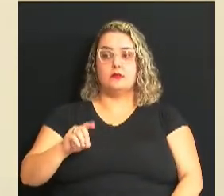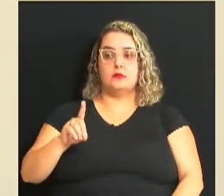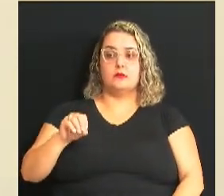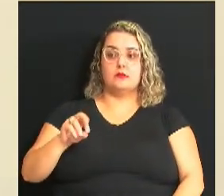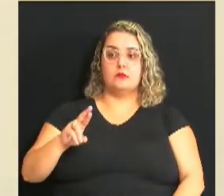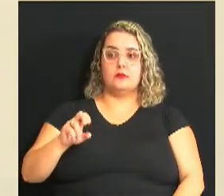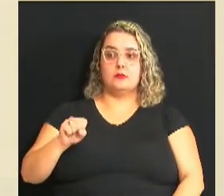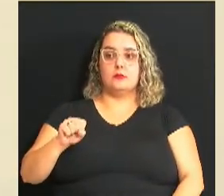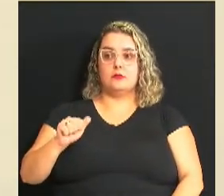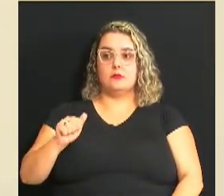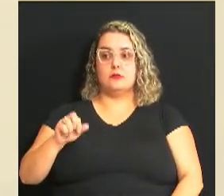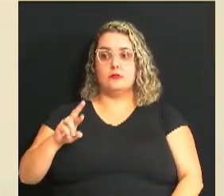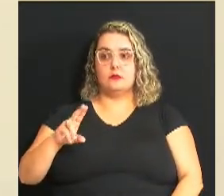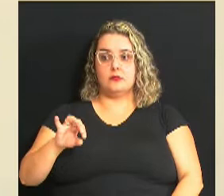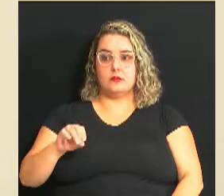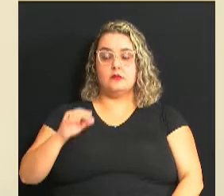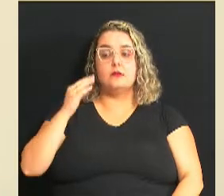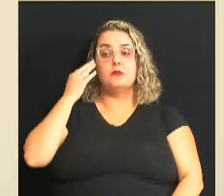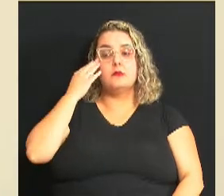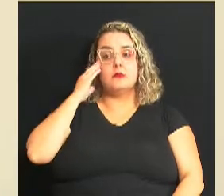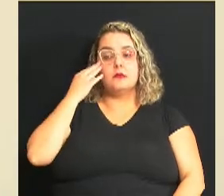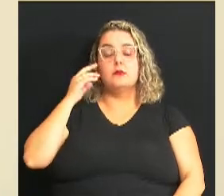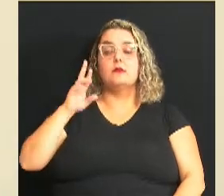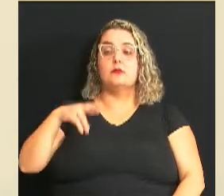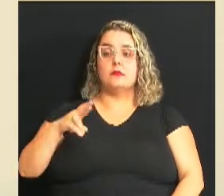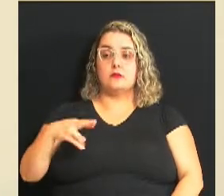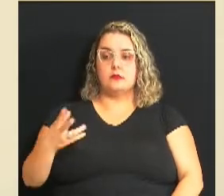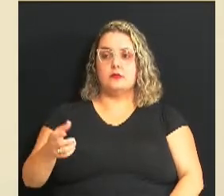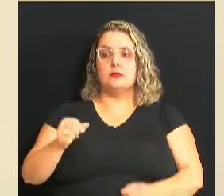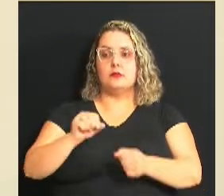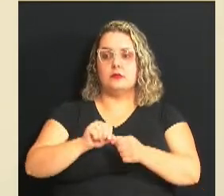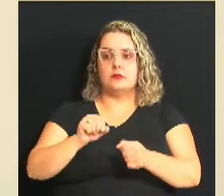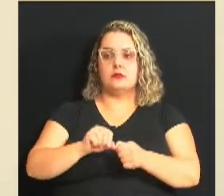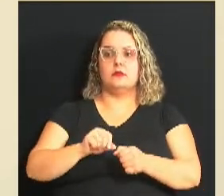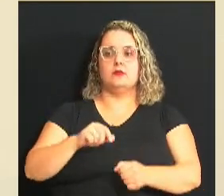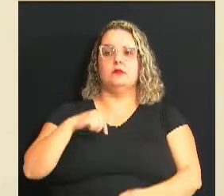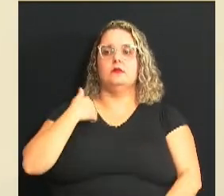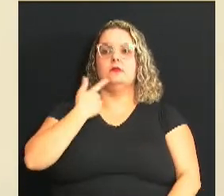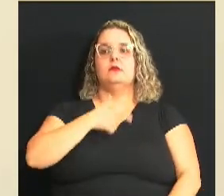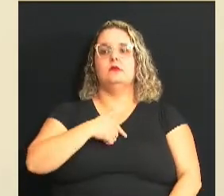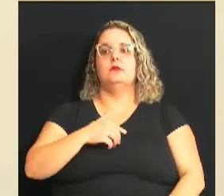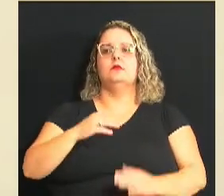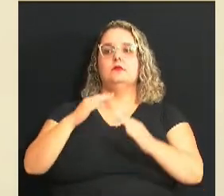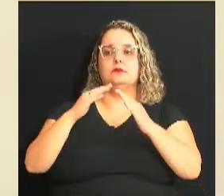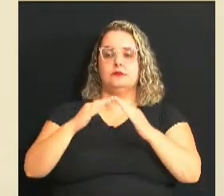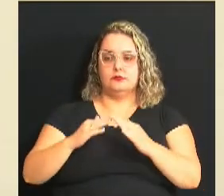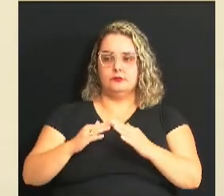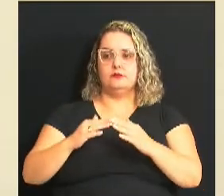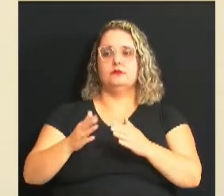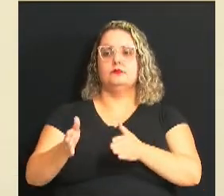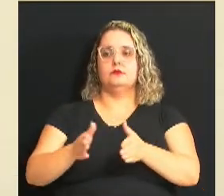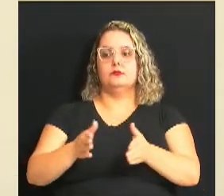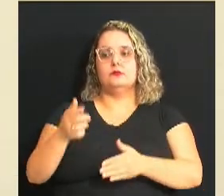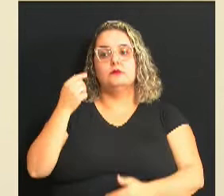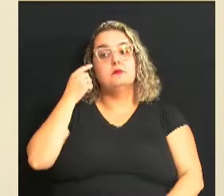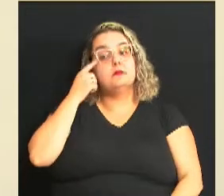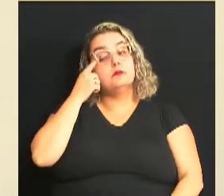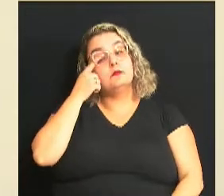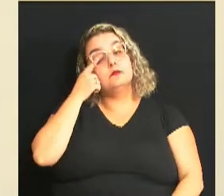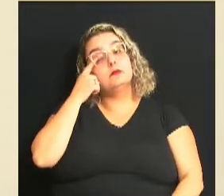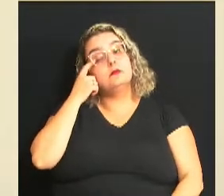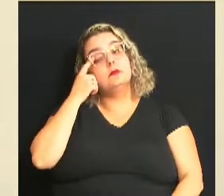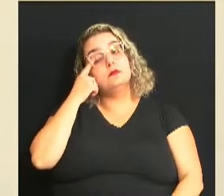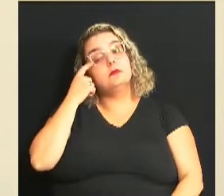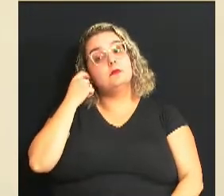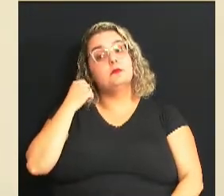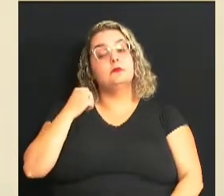vocês vão entender as nossas razões, né, de fazer na nossa casa. Acho que a gente estava no momento de fincar o pé